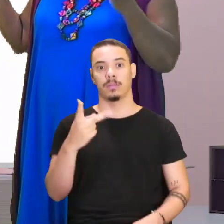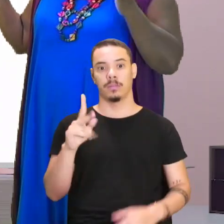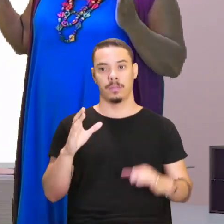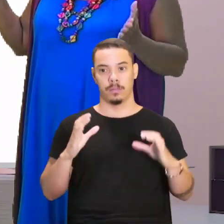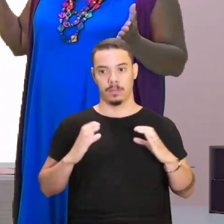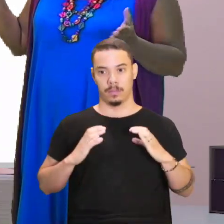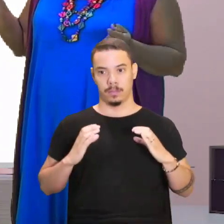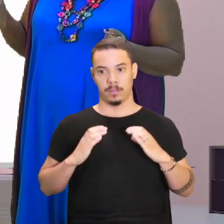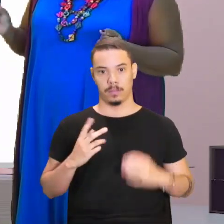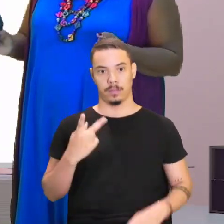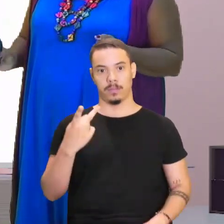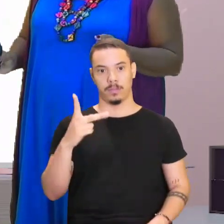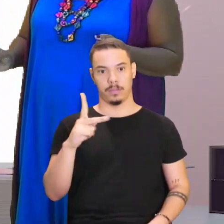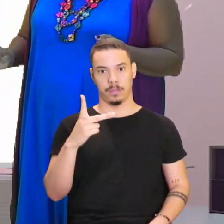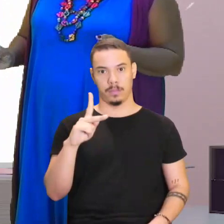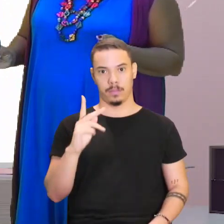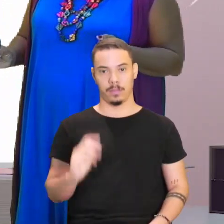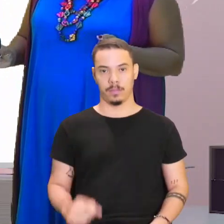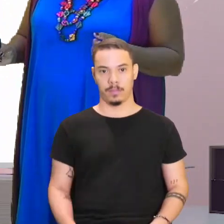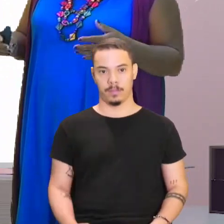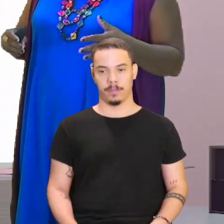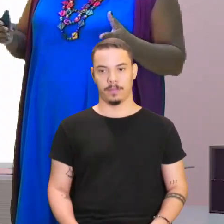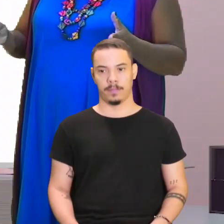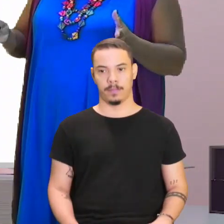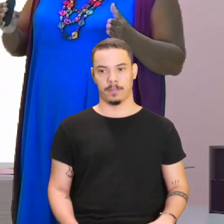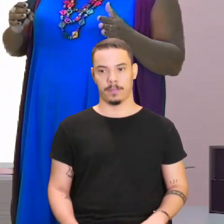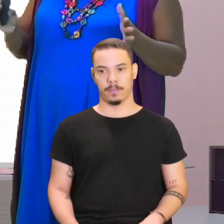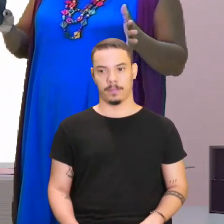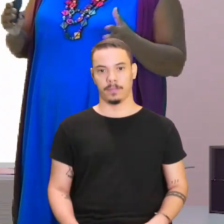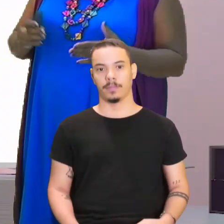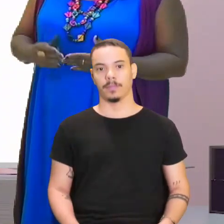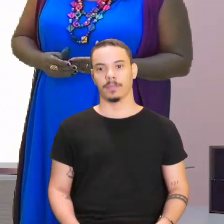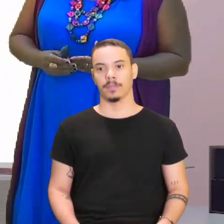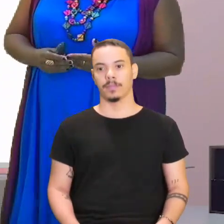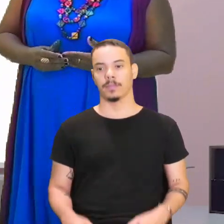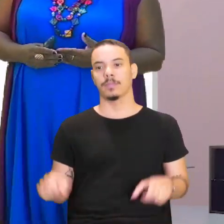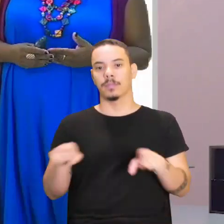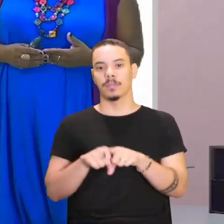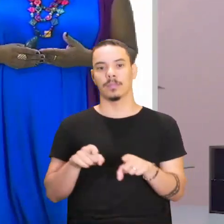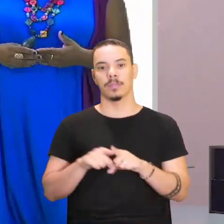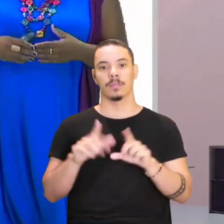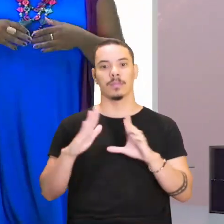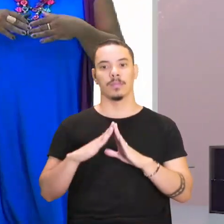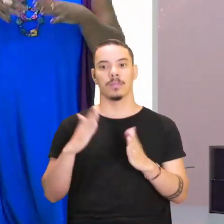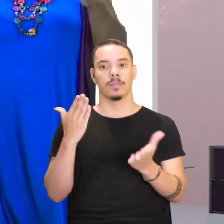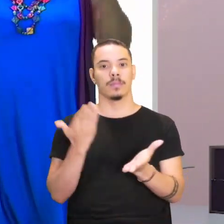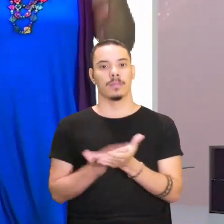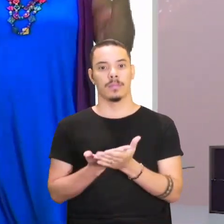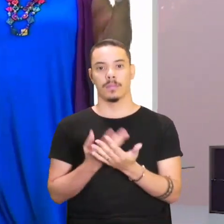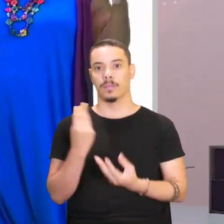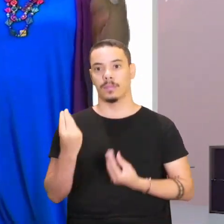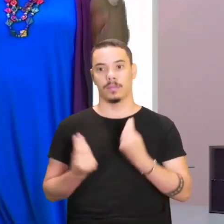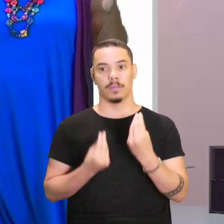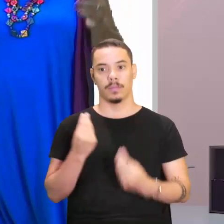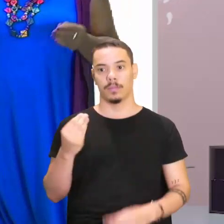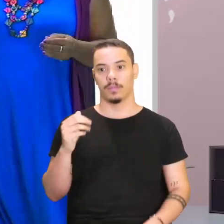na sua comunidade? É verdade. No seu cantinho aí, na escola, com o